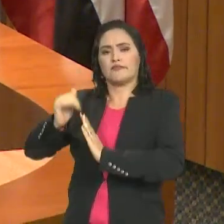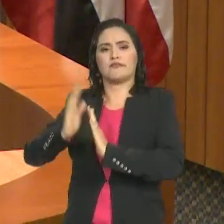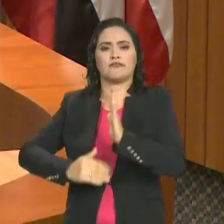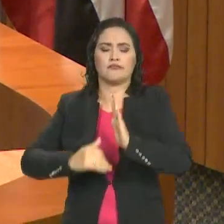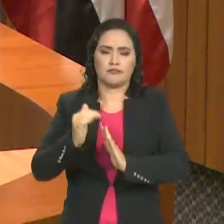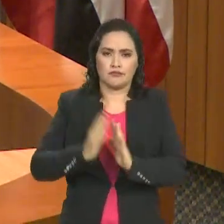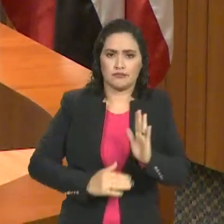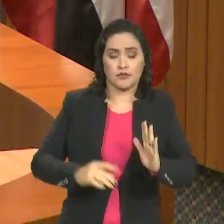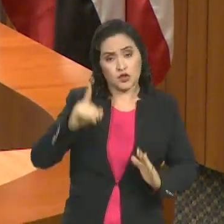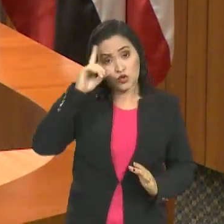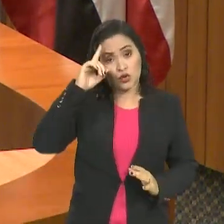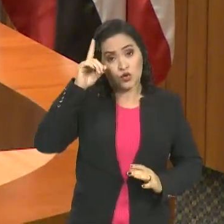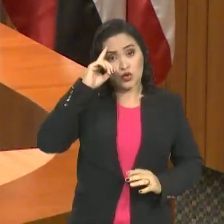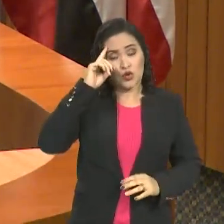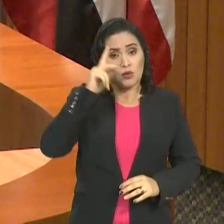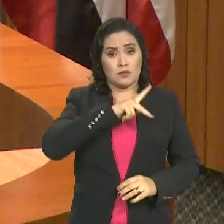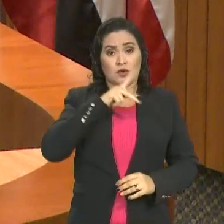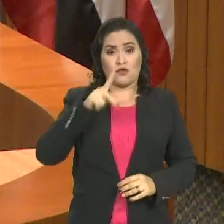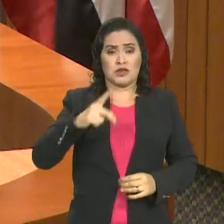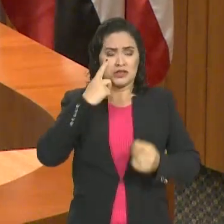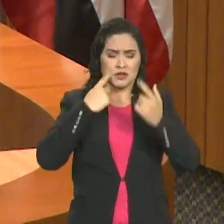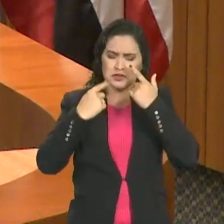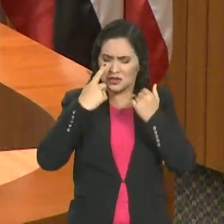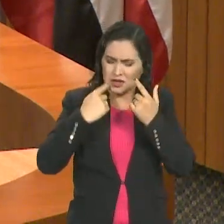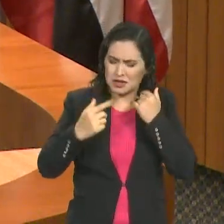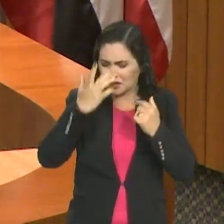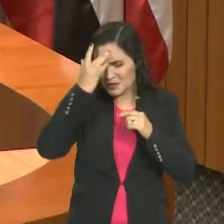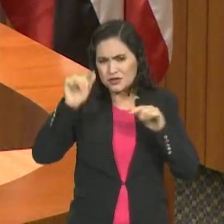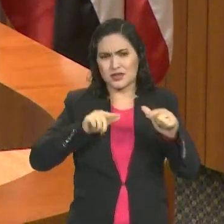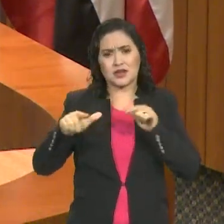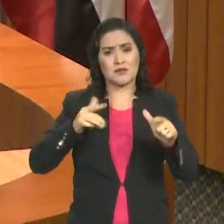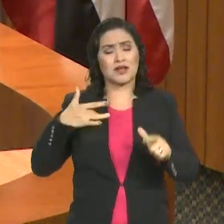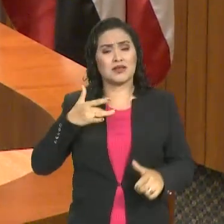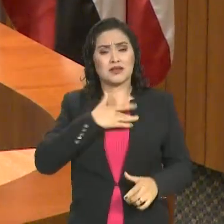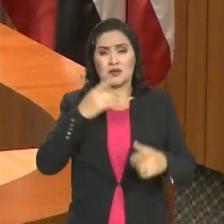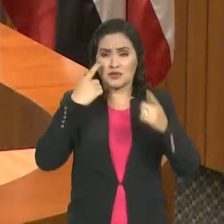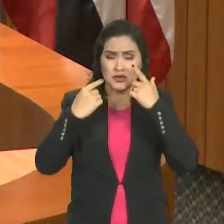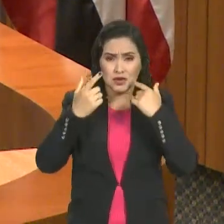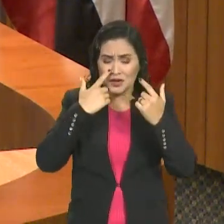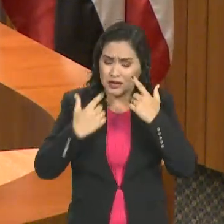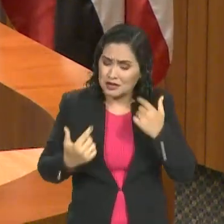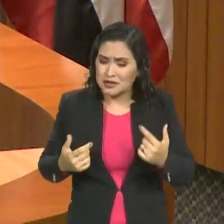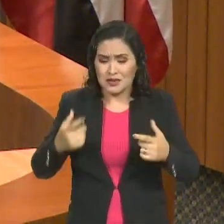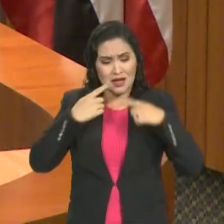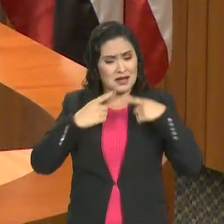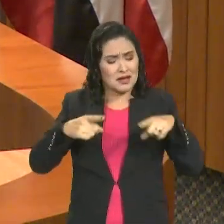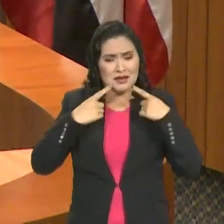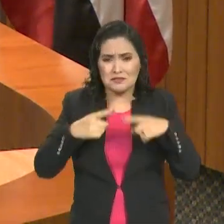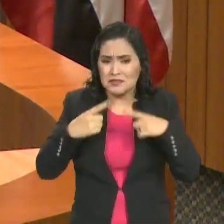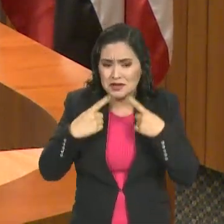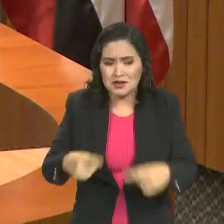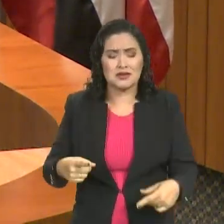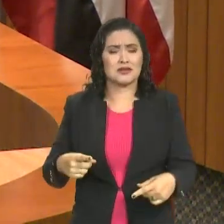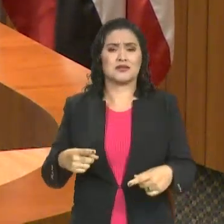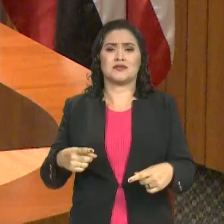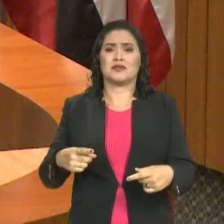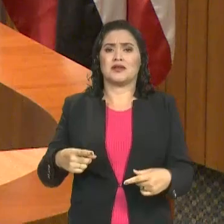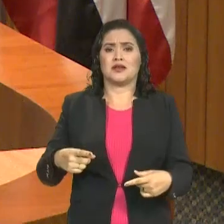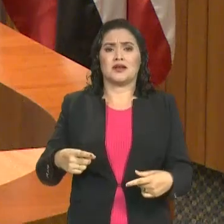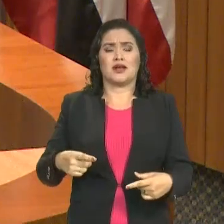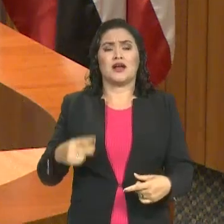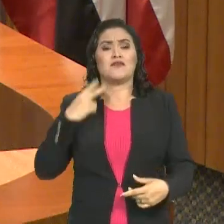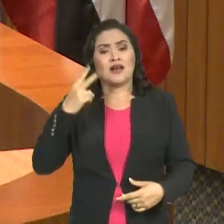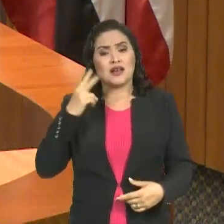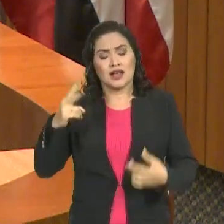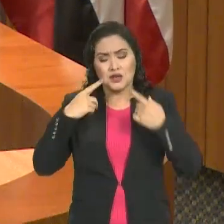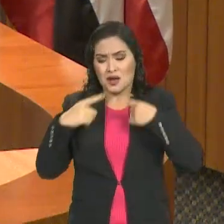é funcionário da saúde chorando, é funcionário da administração chorando. Deputado, eu não aguento mais essa gestão. Essa gestão é